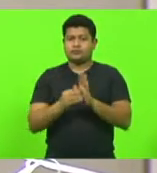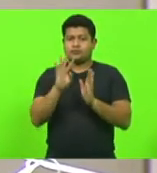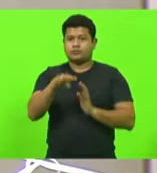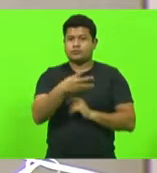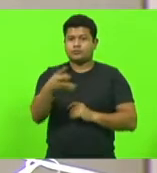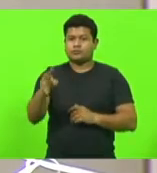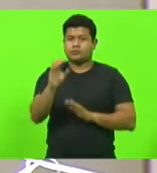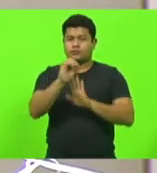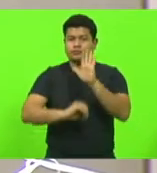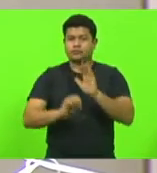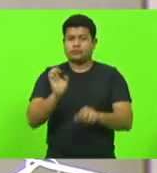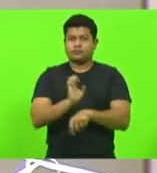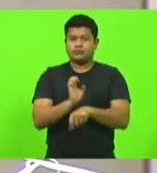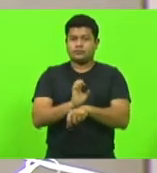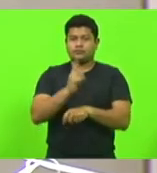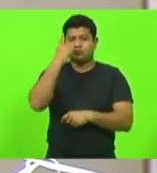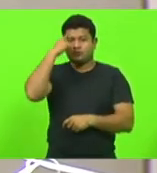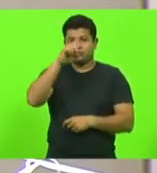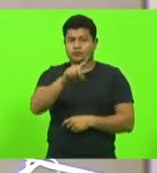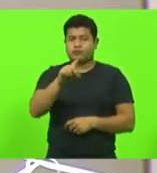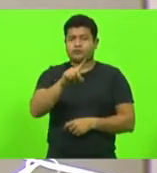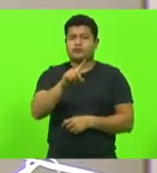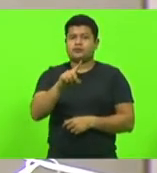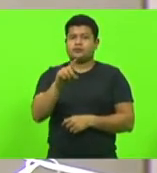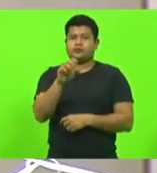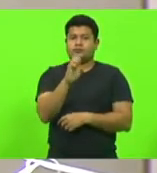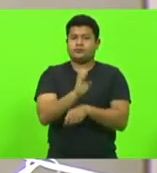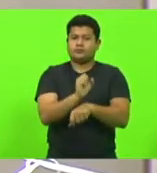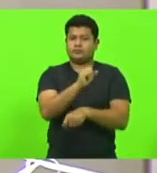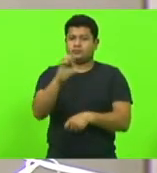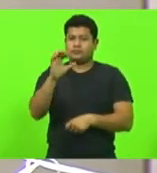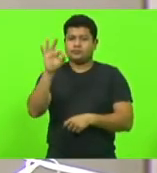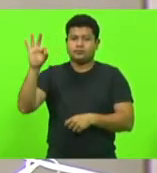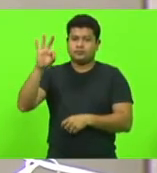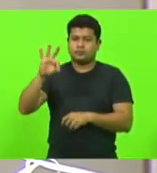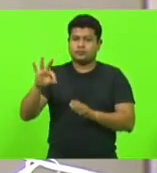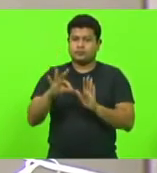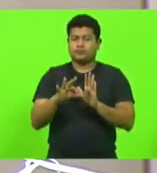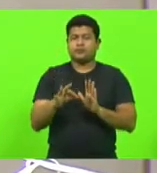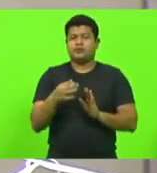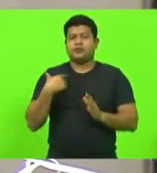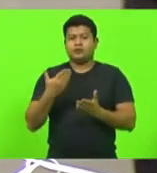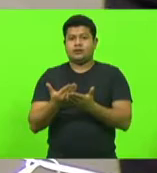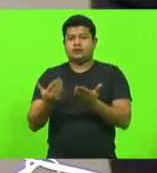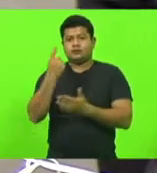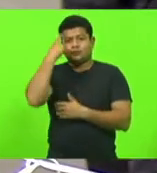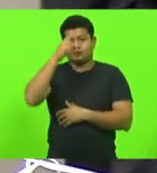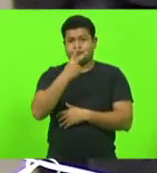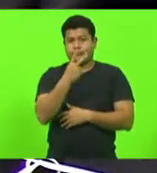Estado o Dia Catarinense da Abelha, a ser comemorado anualmente em 20 de maio.